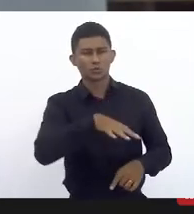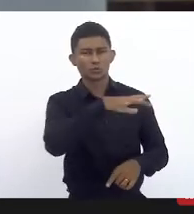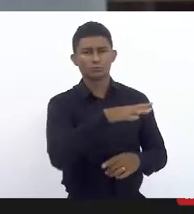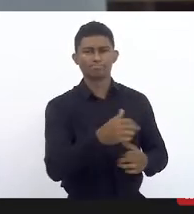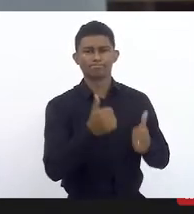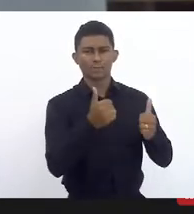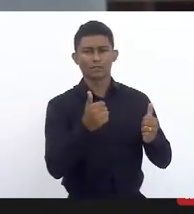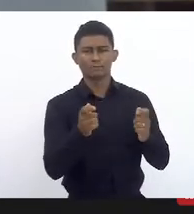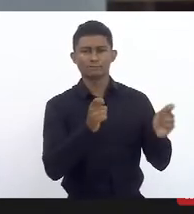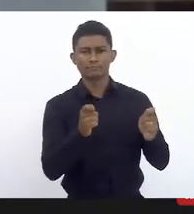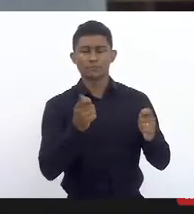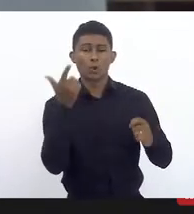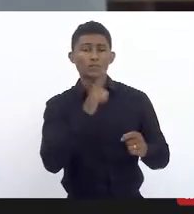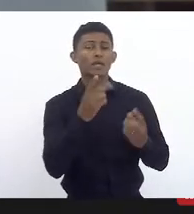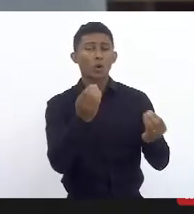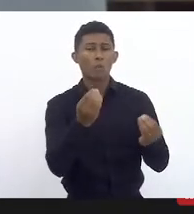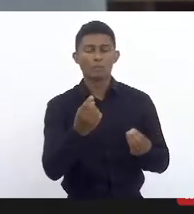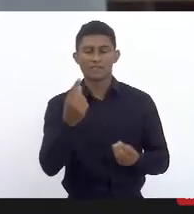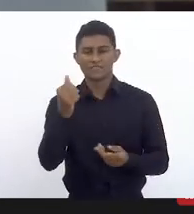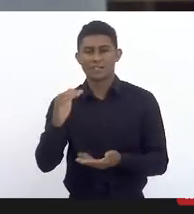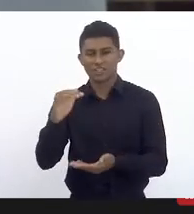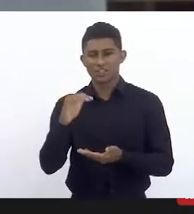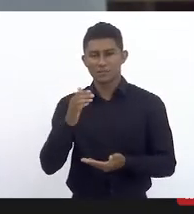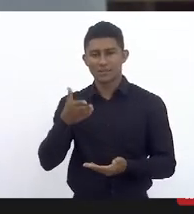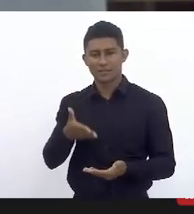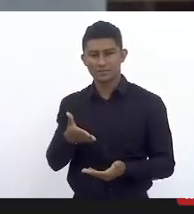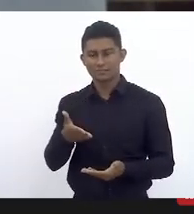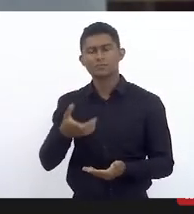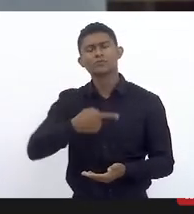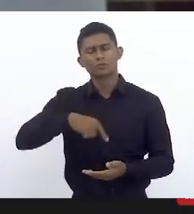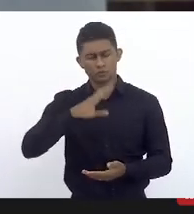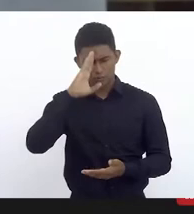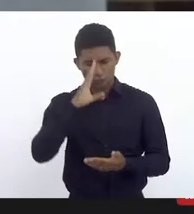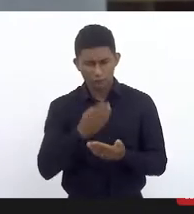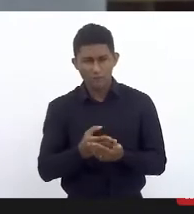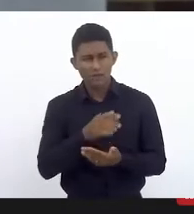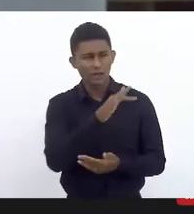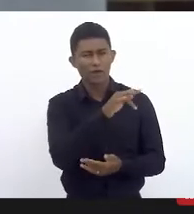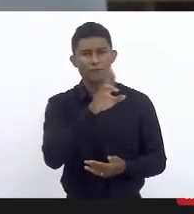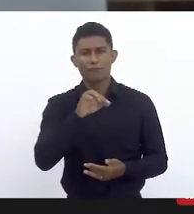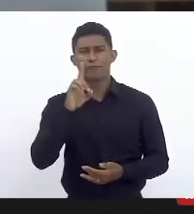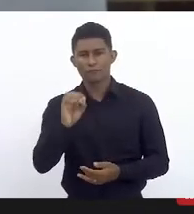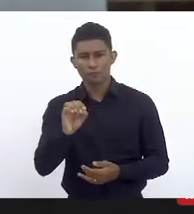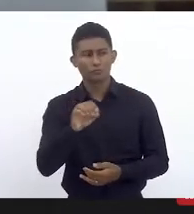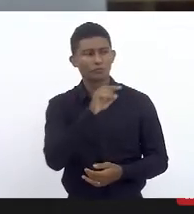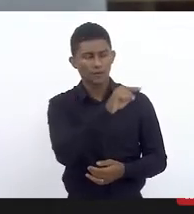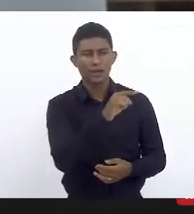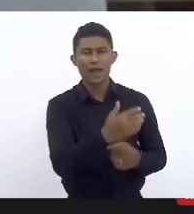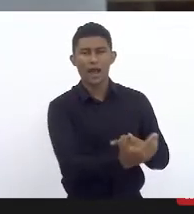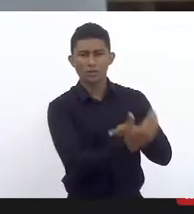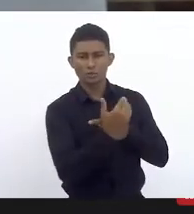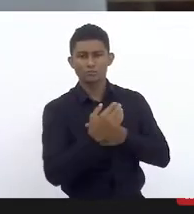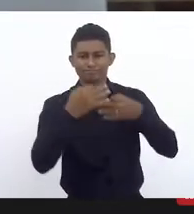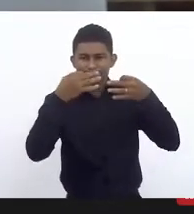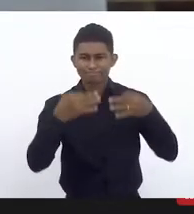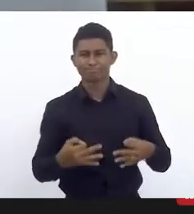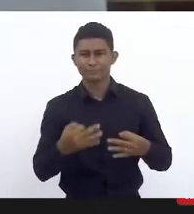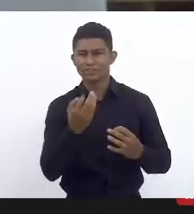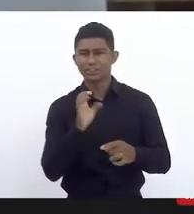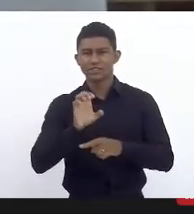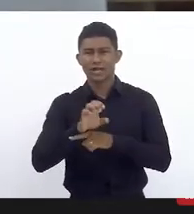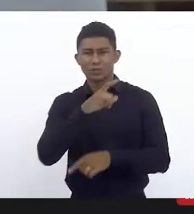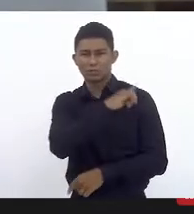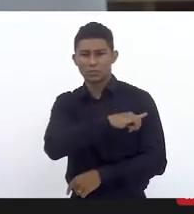vai conseguir com investimento. E a gente acredita, sim, que o fundo seja uma peça fundamental para isso. Só algumas